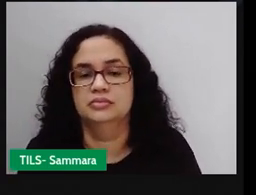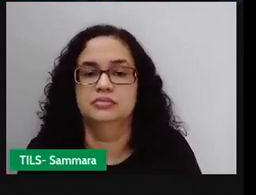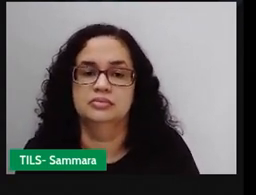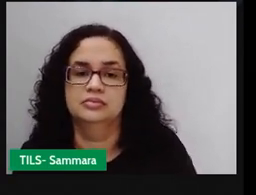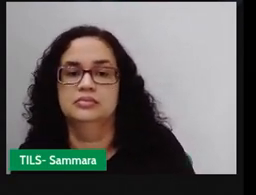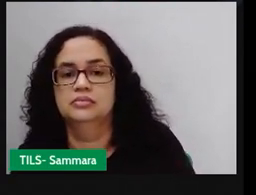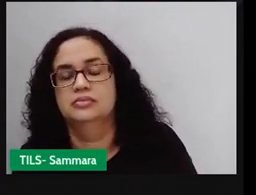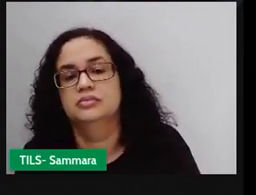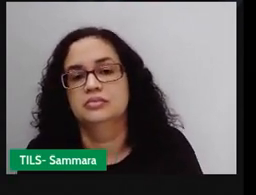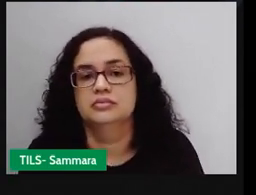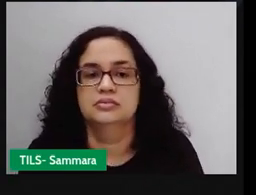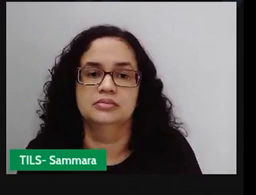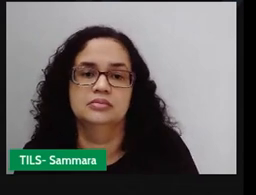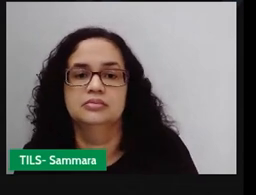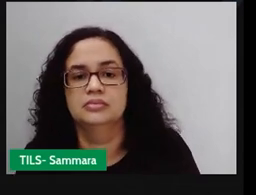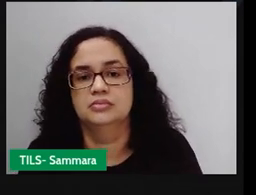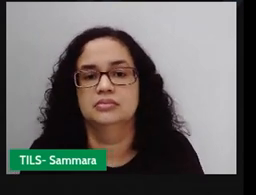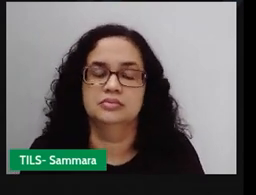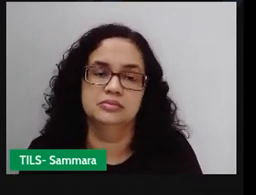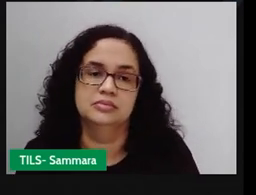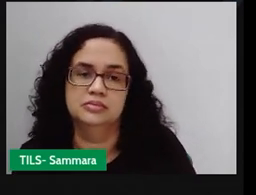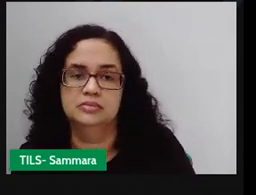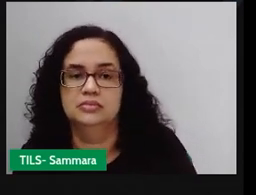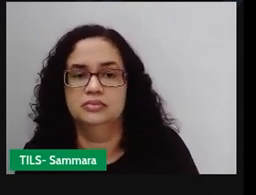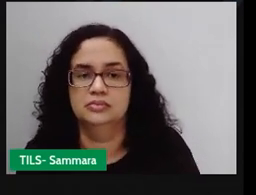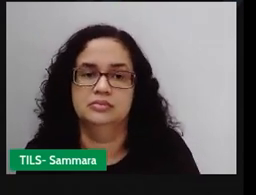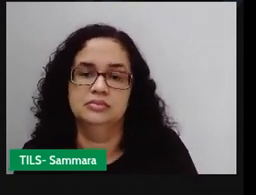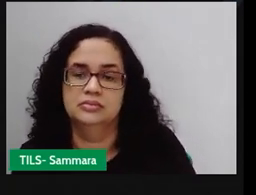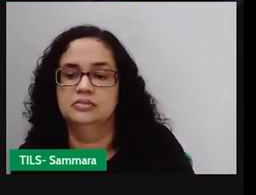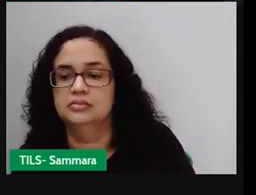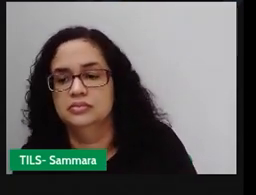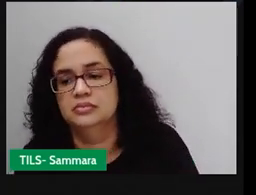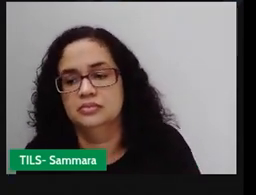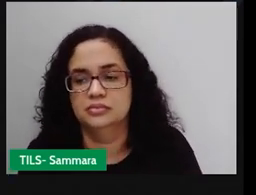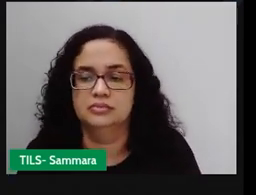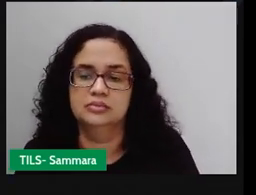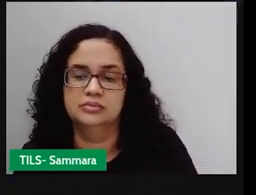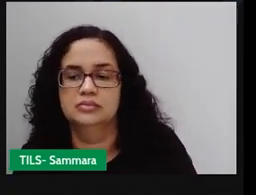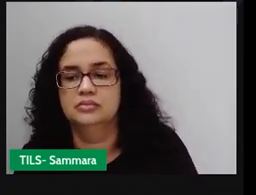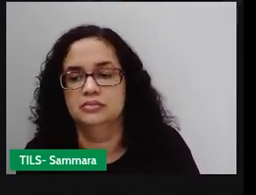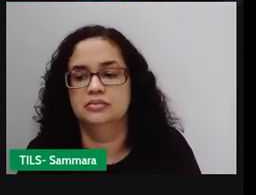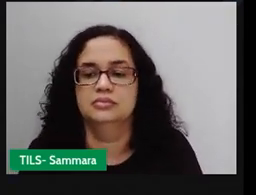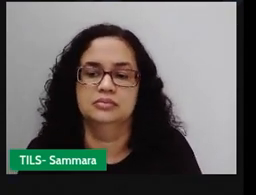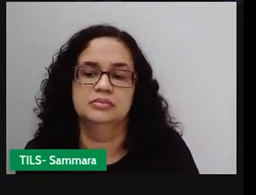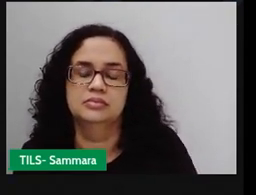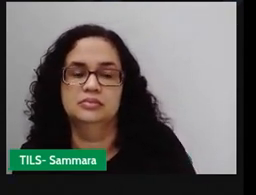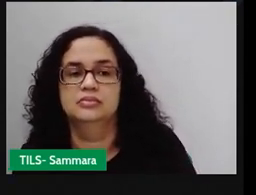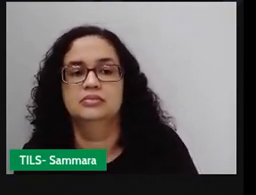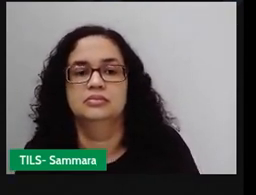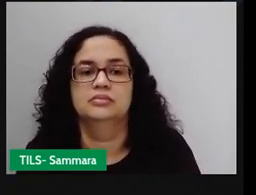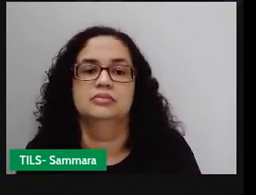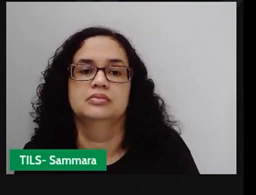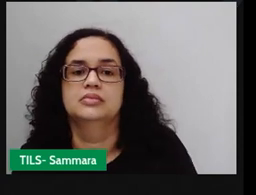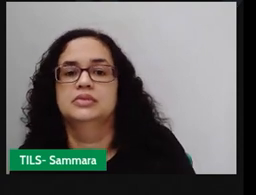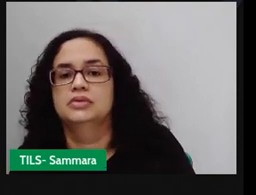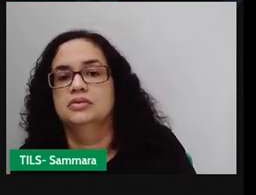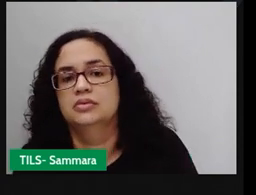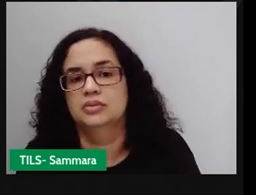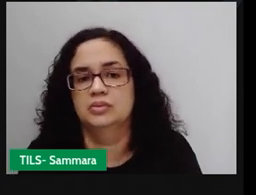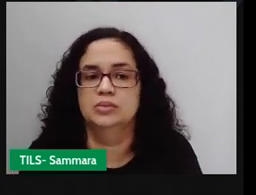sim. Quando eu disser sim, vai dançando não. Quando eu disser não, vai dançando sim.